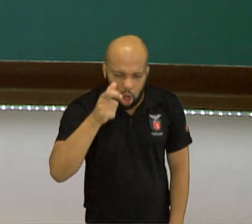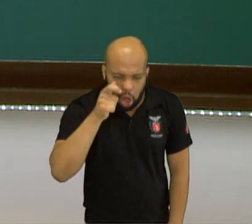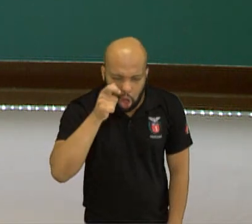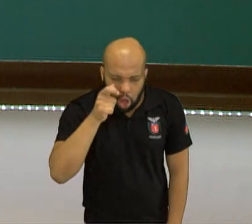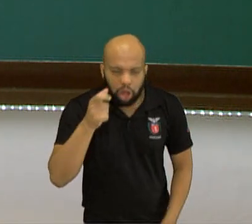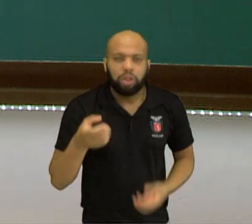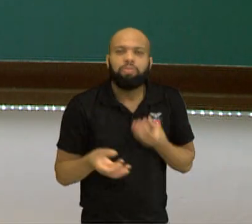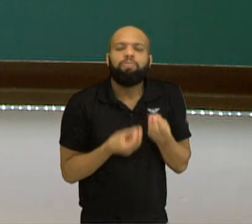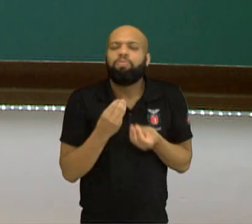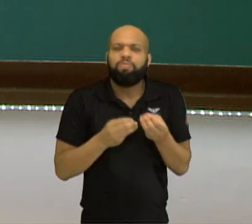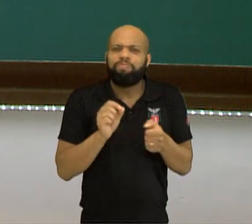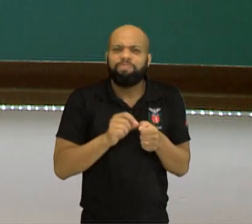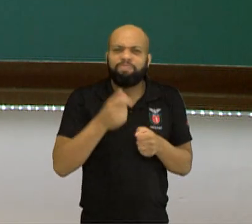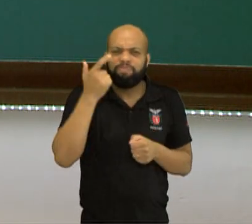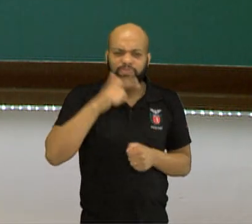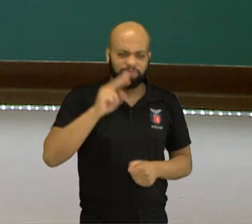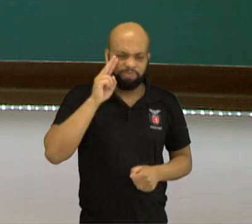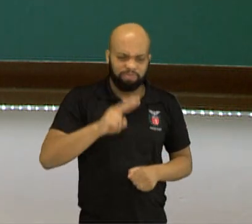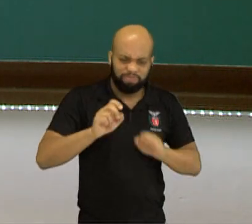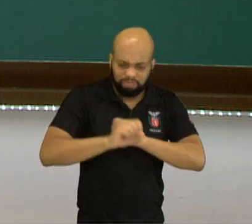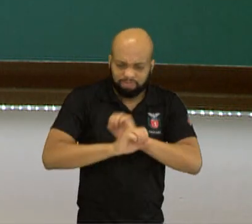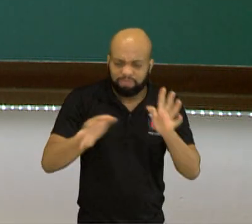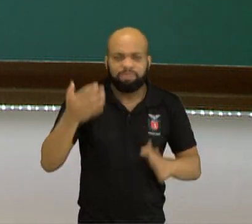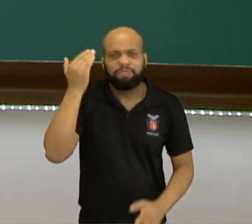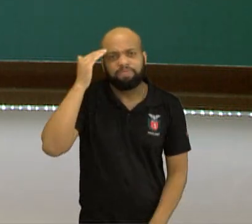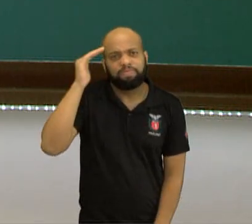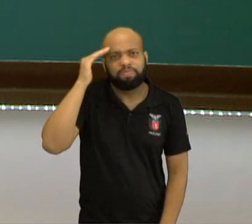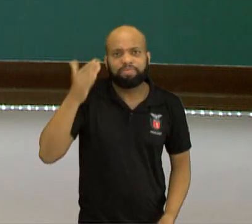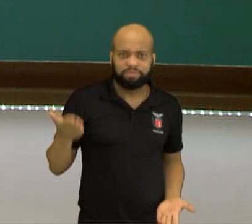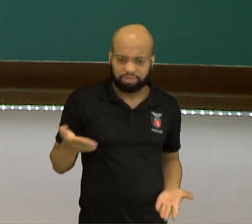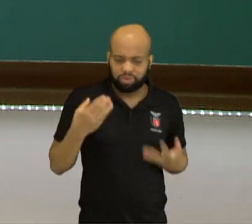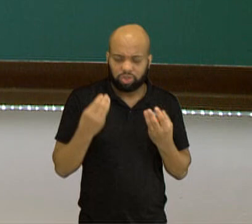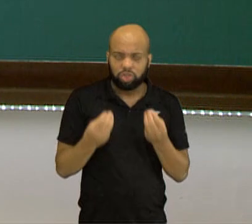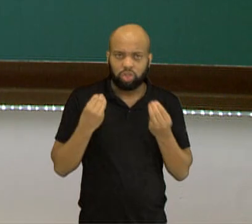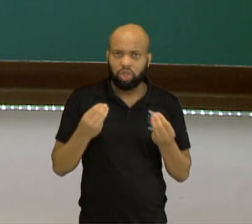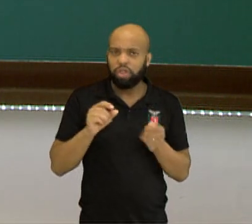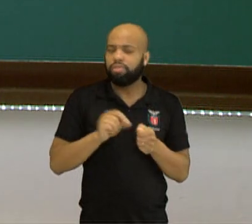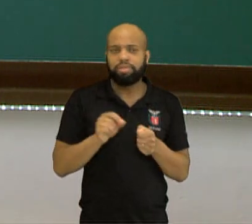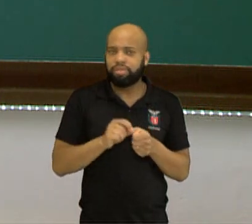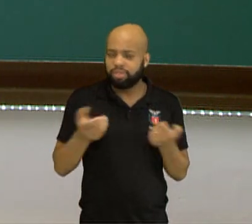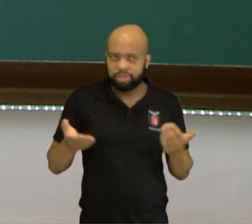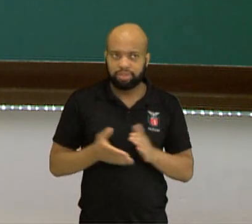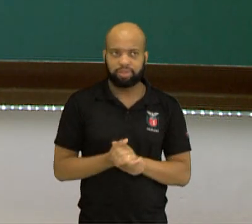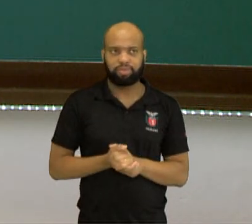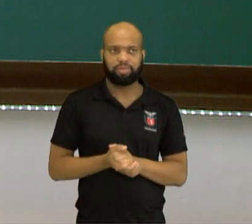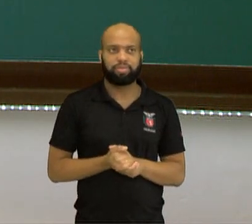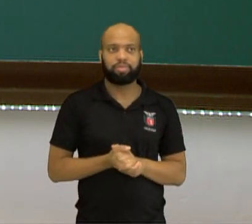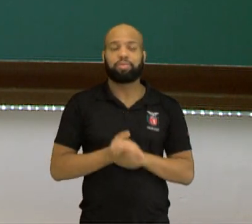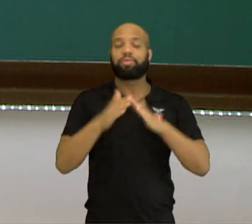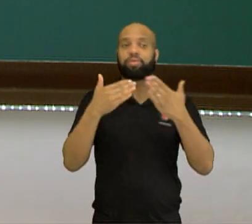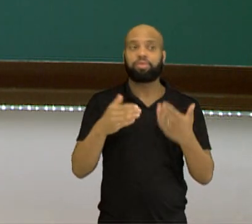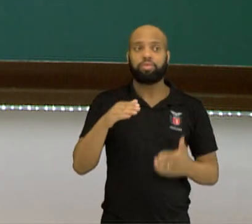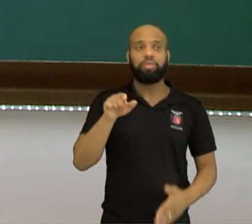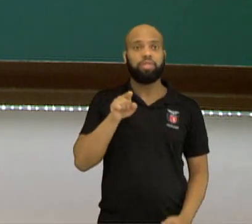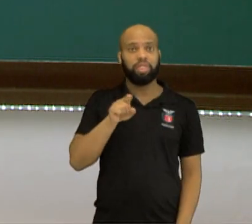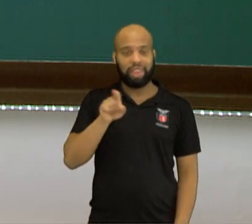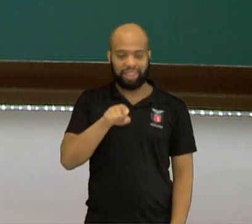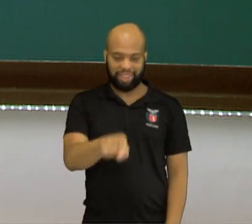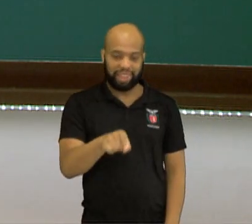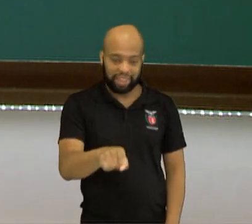Então, o que fazer para as pessoas conseguirem enxergar o ator? Ele